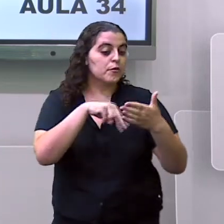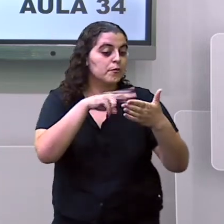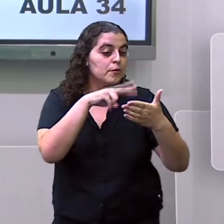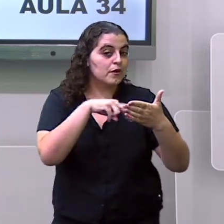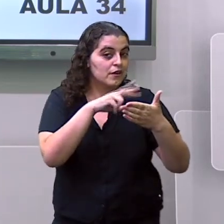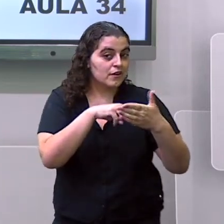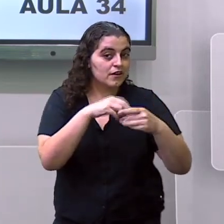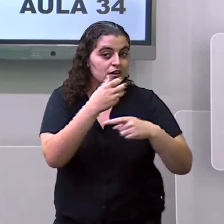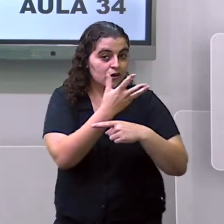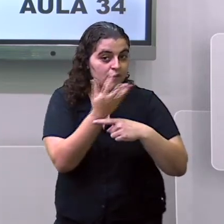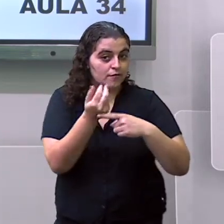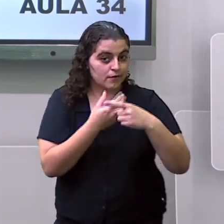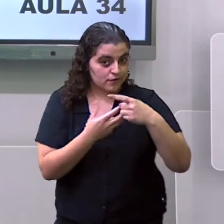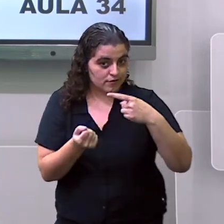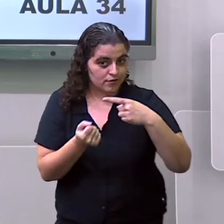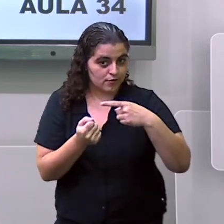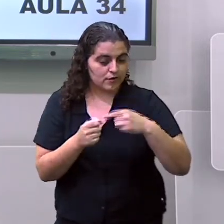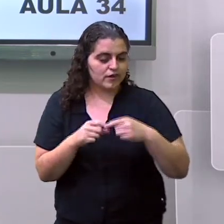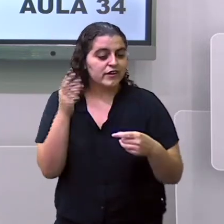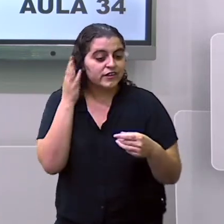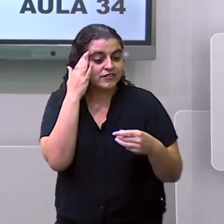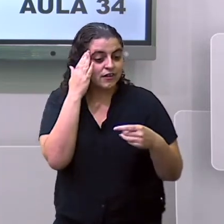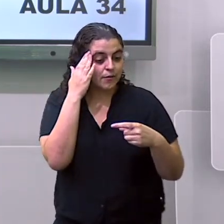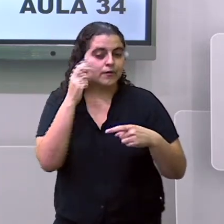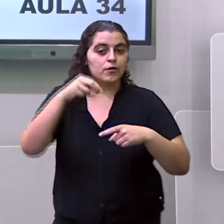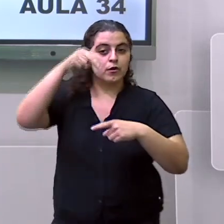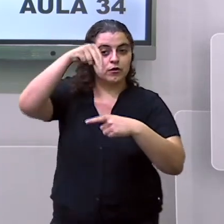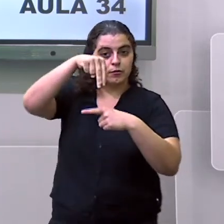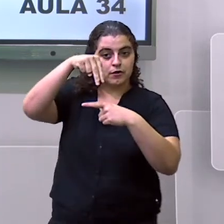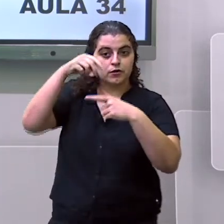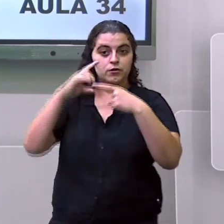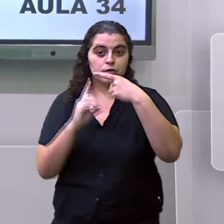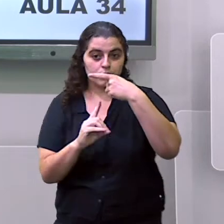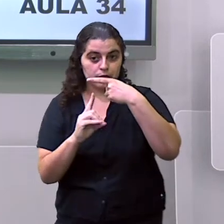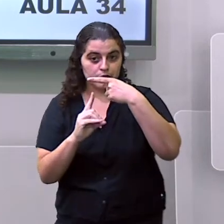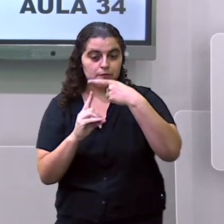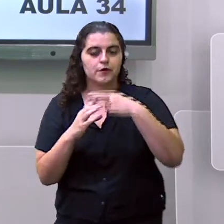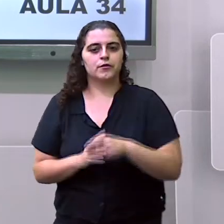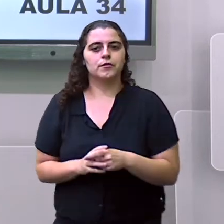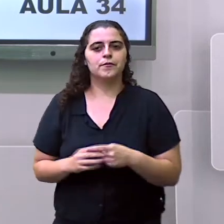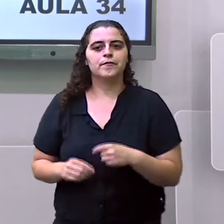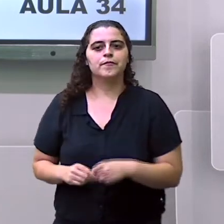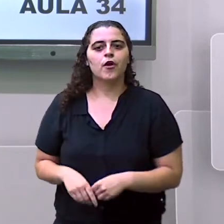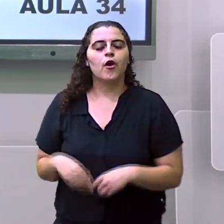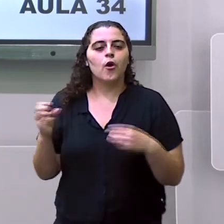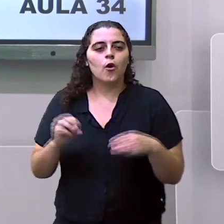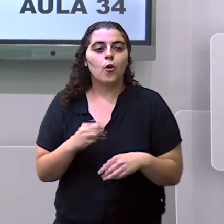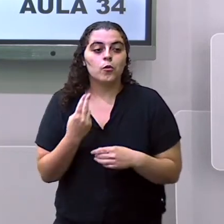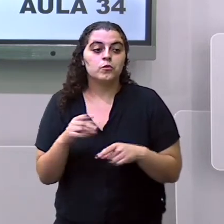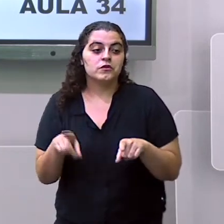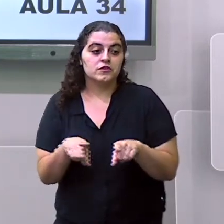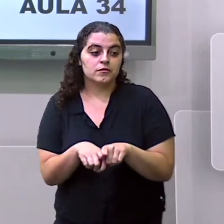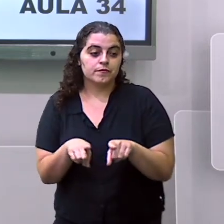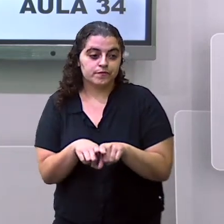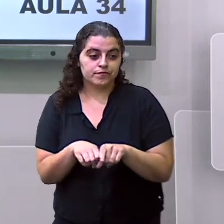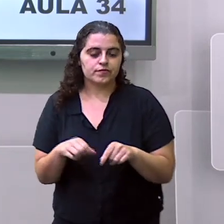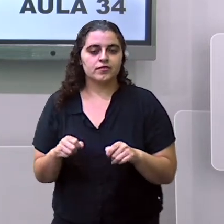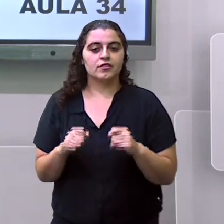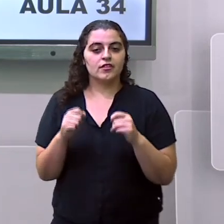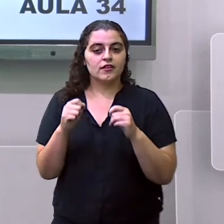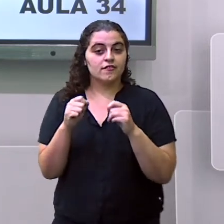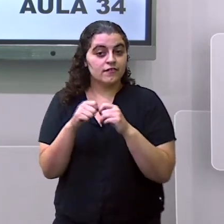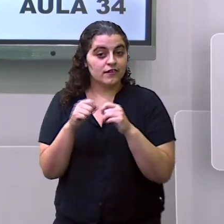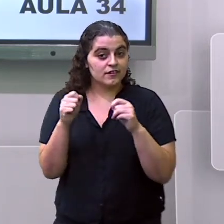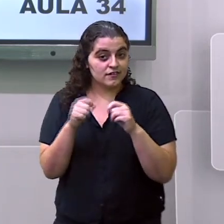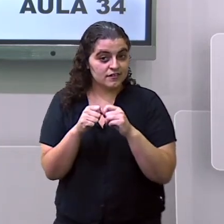leitura, identificar, a partir de um desenho, qual é aquele número fracionário, ou fazer daquele número